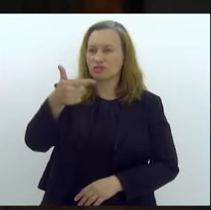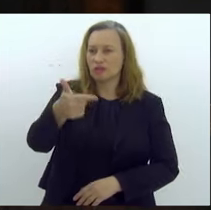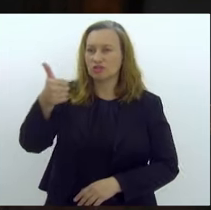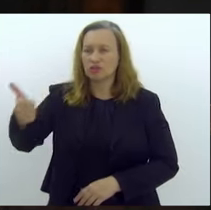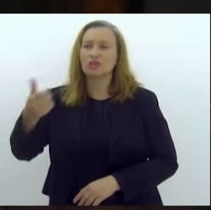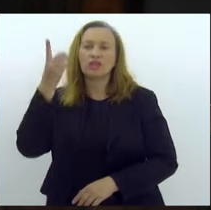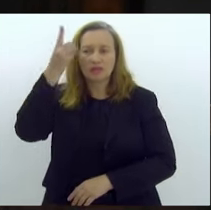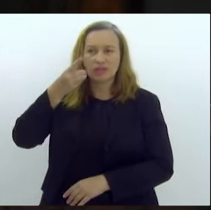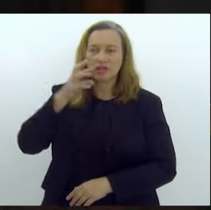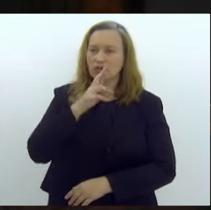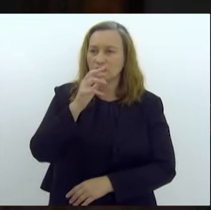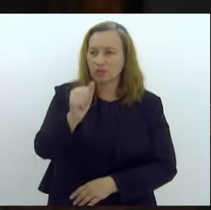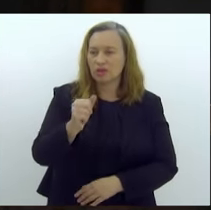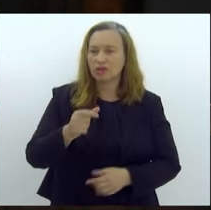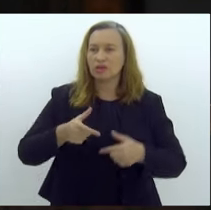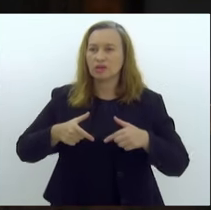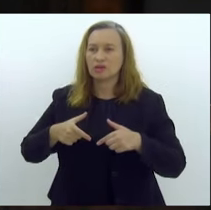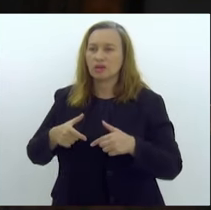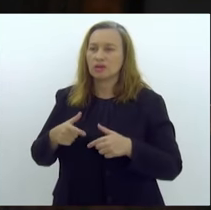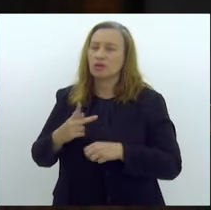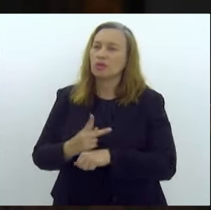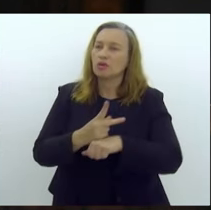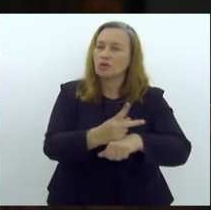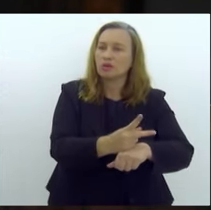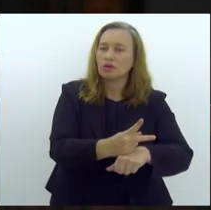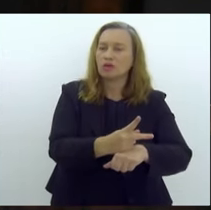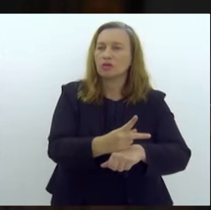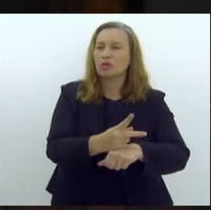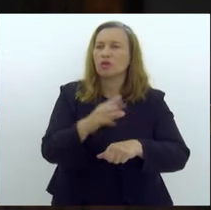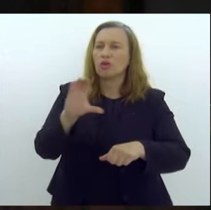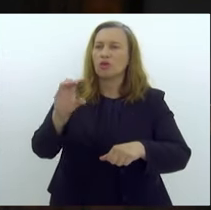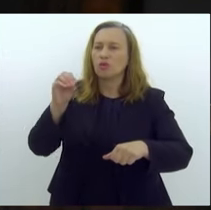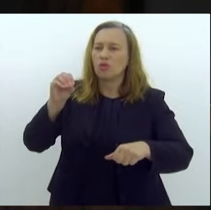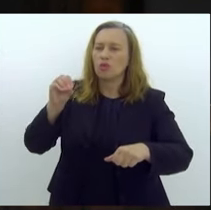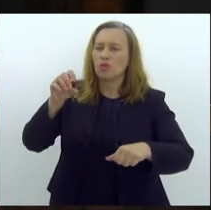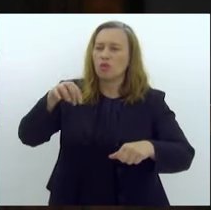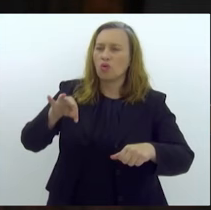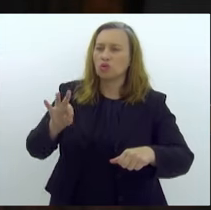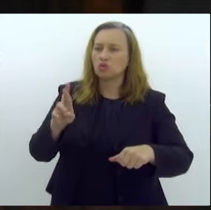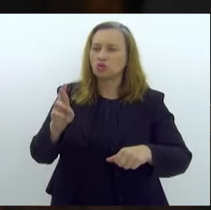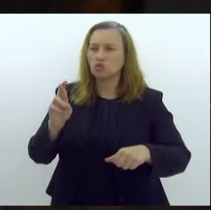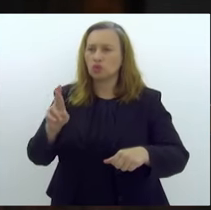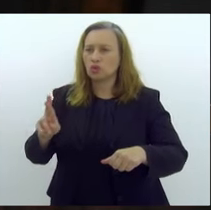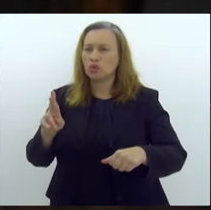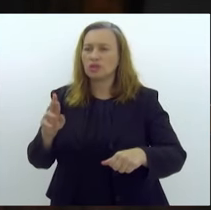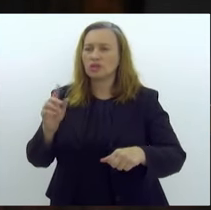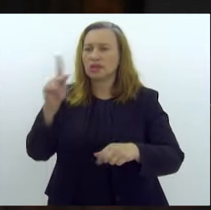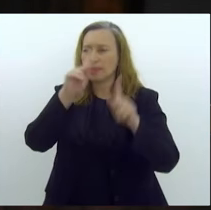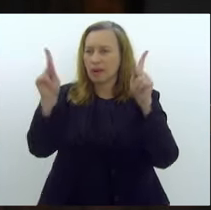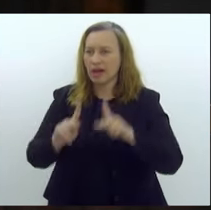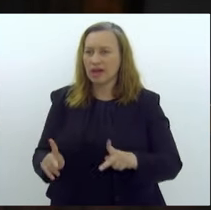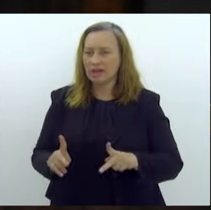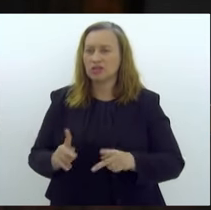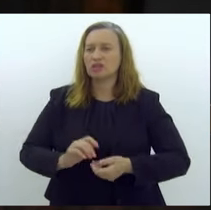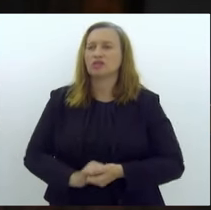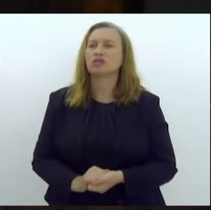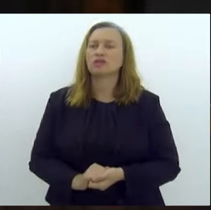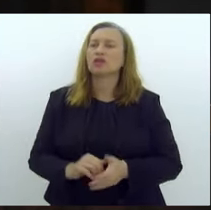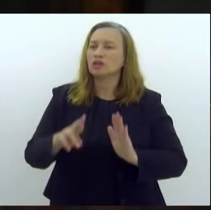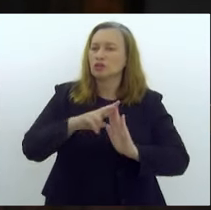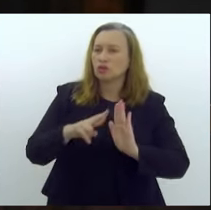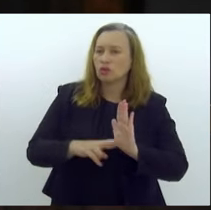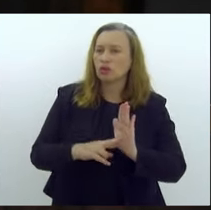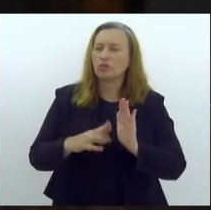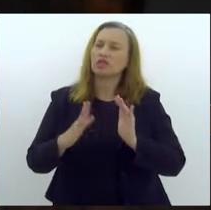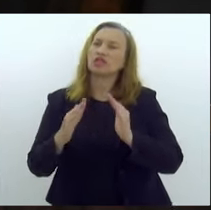Rodrigo Amorim, que concede o prêmio Construtor da Paz ao 1º Batalhão de Polícia do Exército, parecer da Comissão de Normas